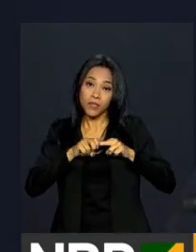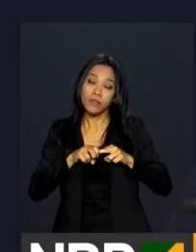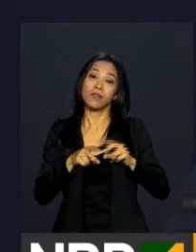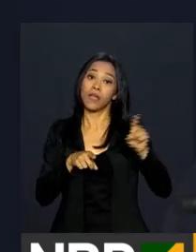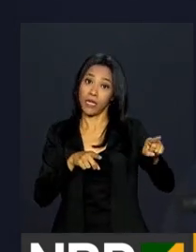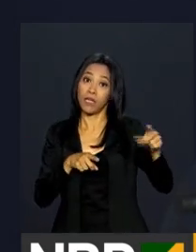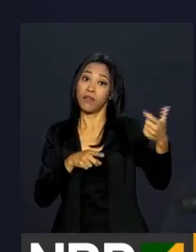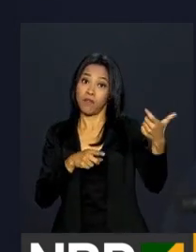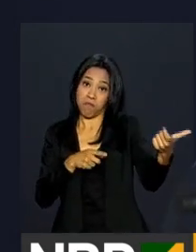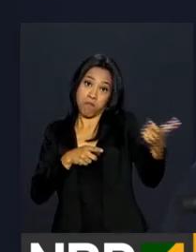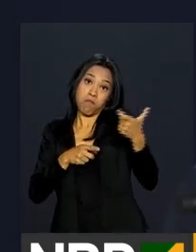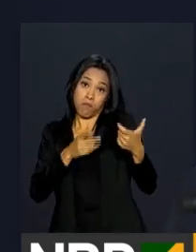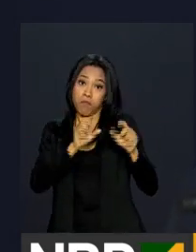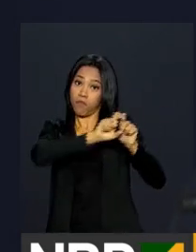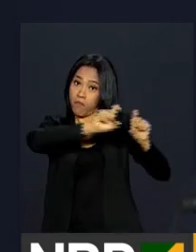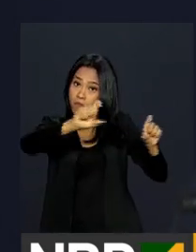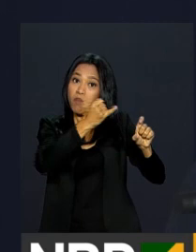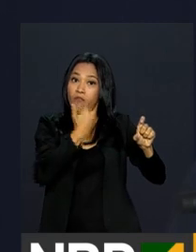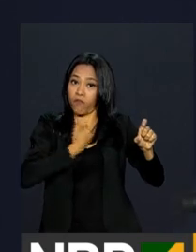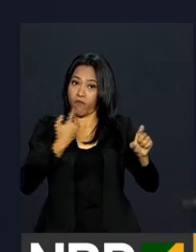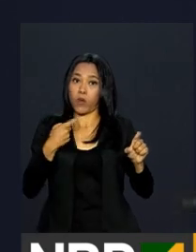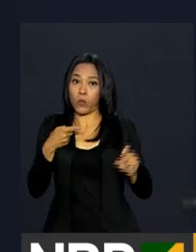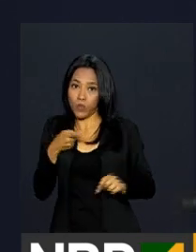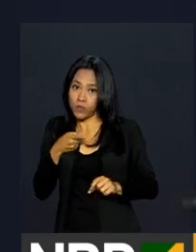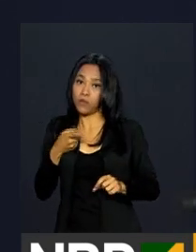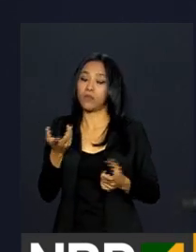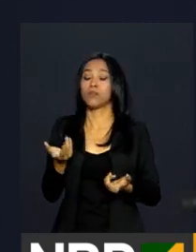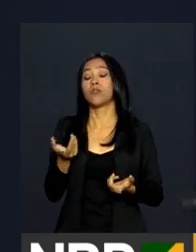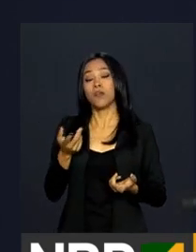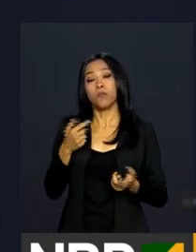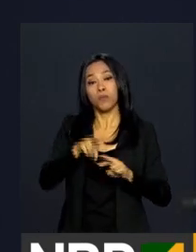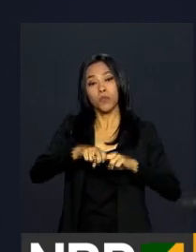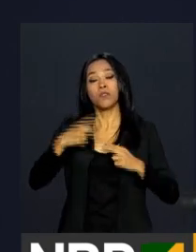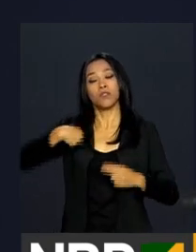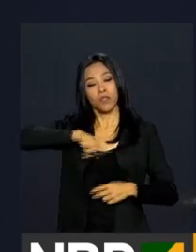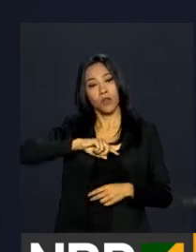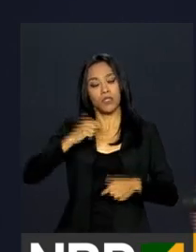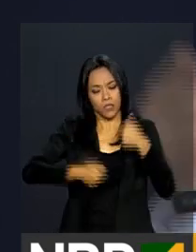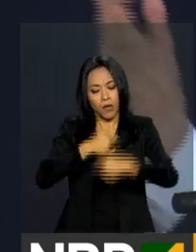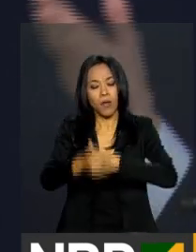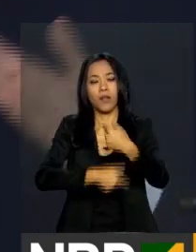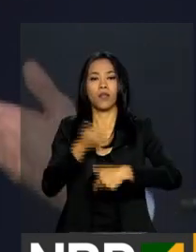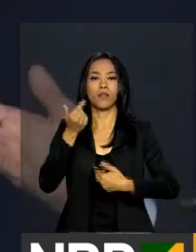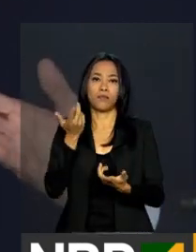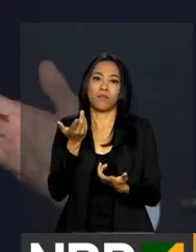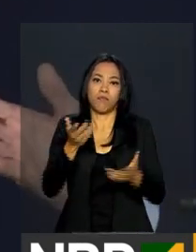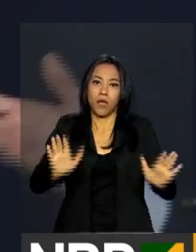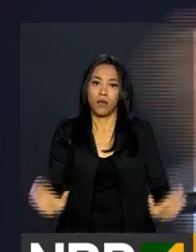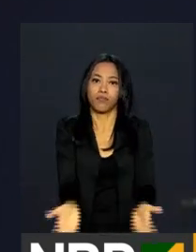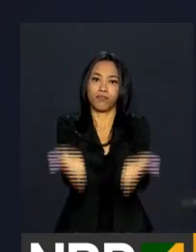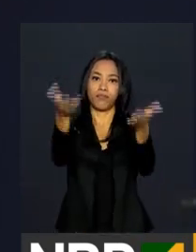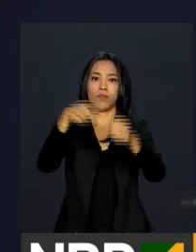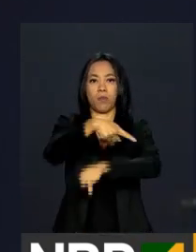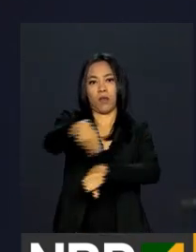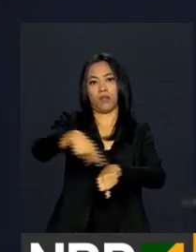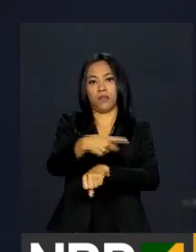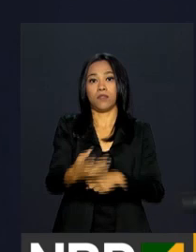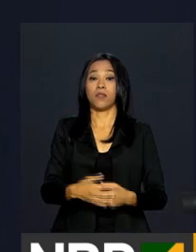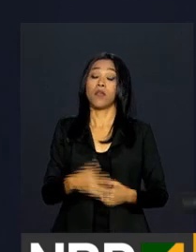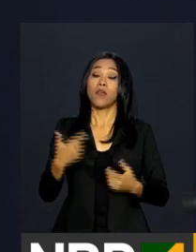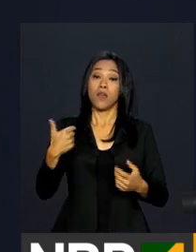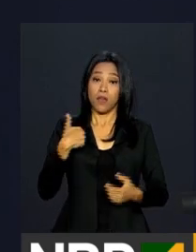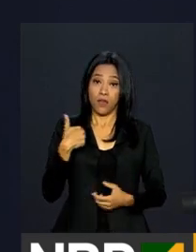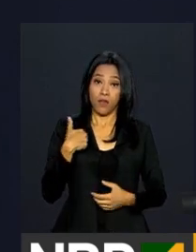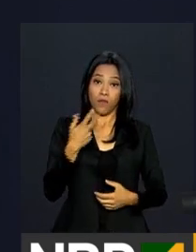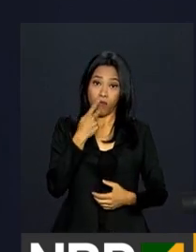essa frase e por isso nós pudemos fazer o que nós fizemos pelo nosso país. Eu não vou... Hoje, até eu digo aos senhores e às